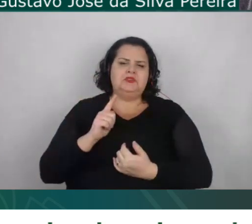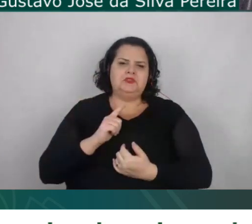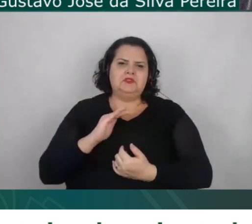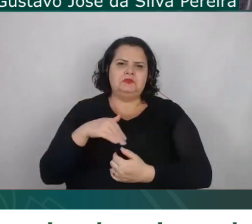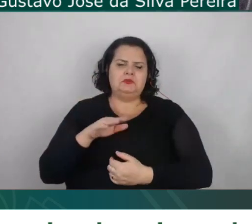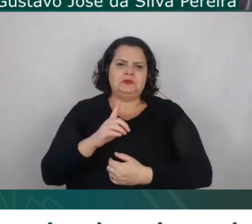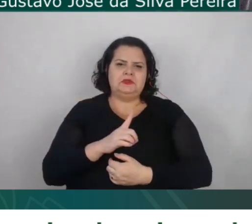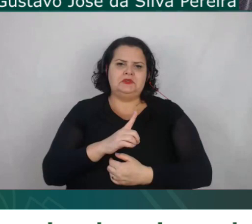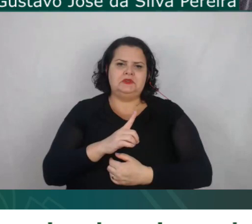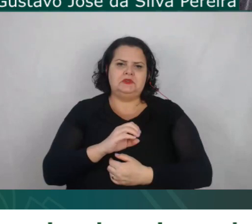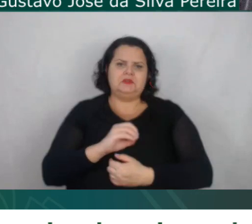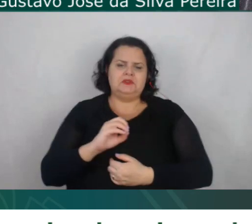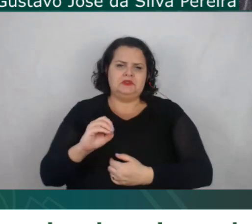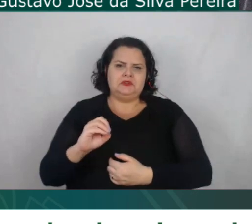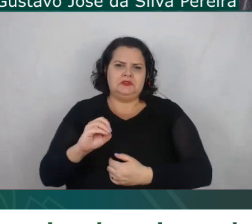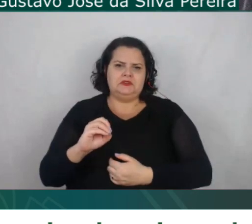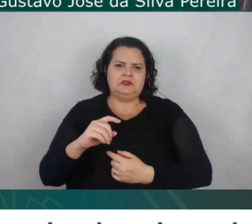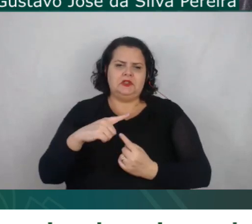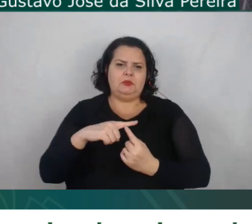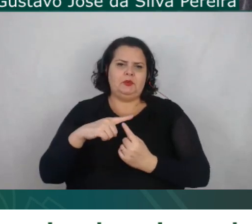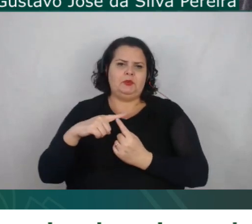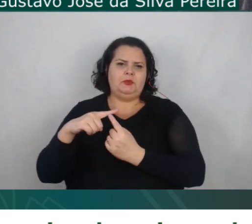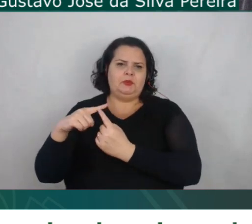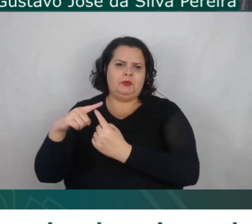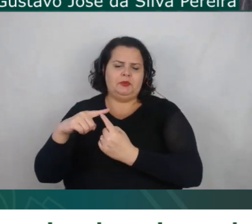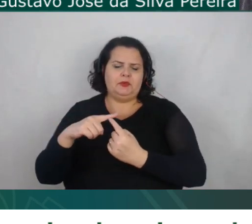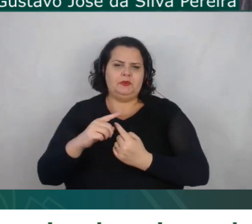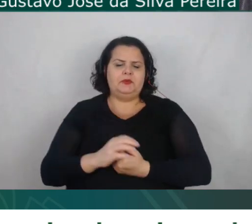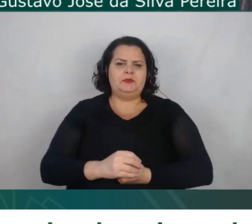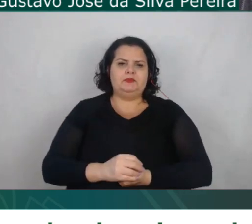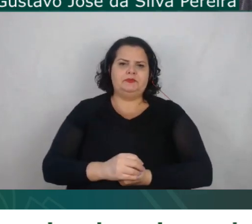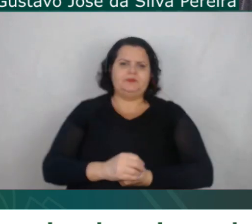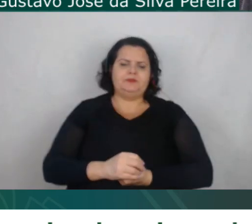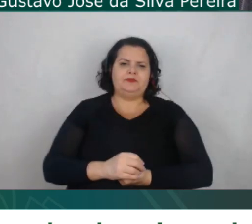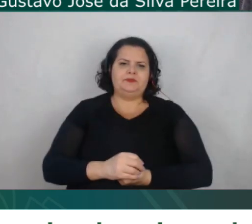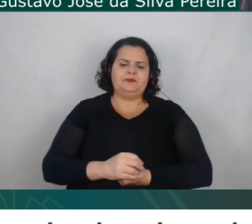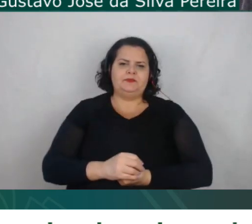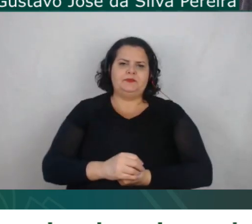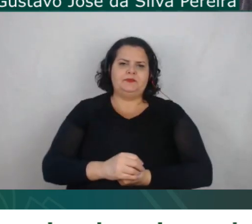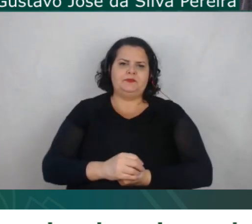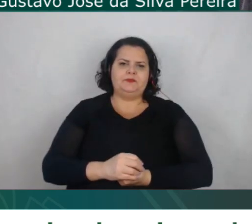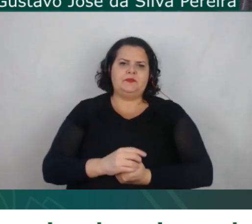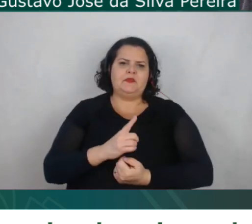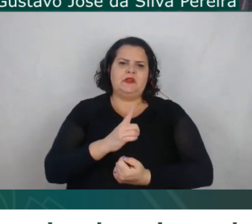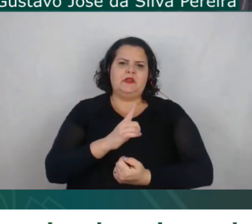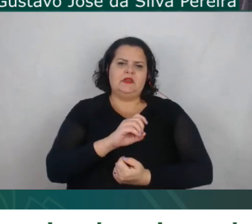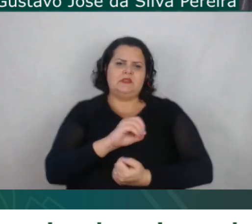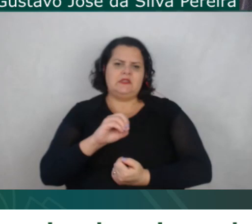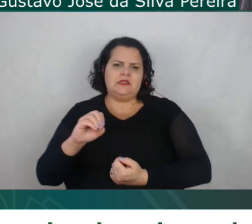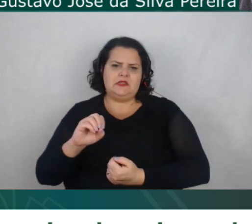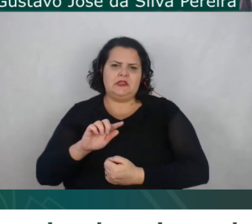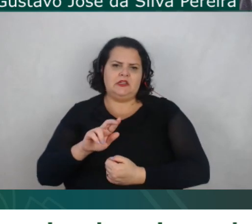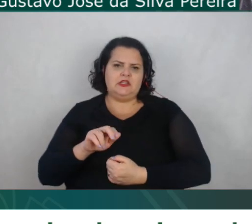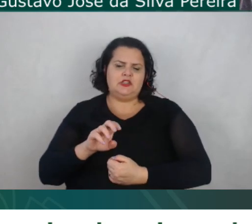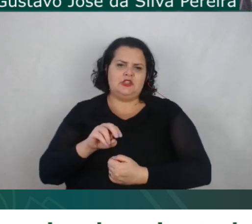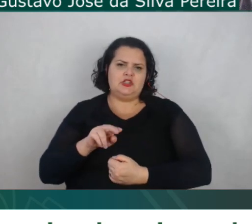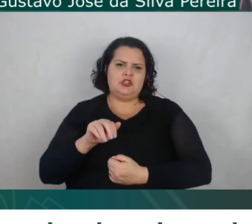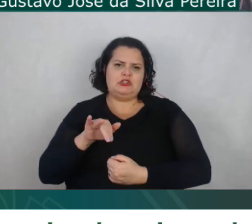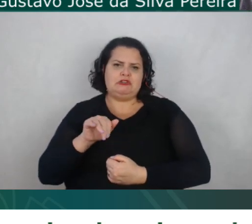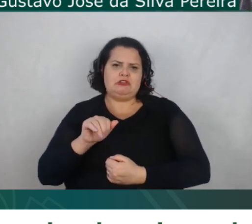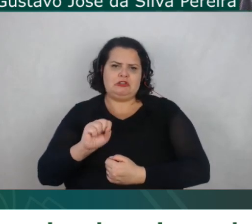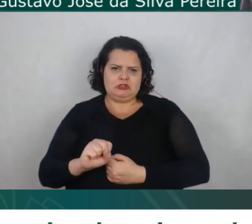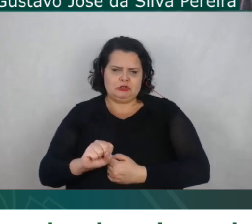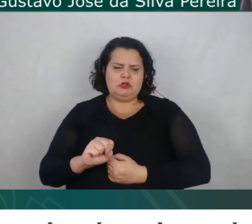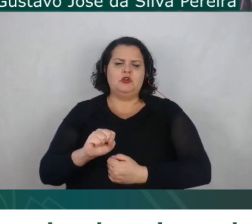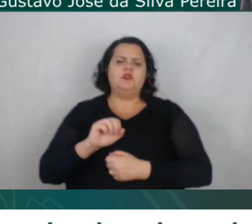100 tipos não tipos, mas 100 genomas diferentes aí de SARS-CoV-2